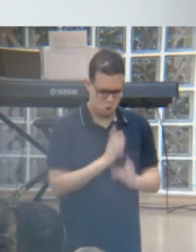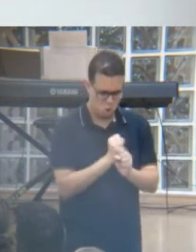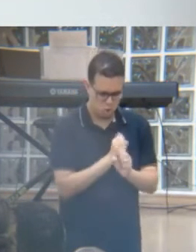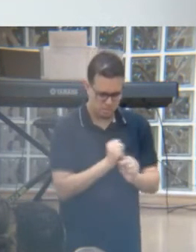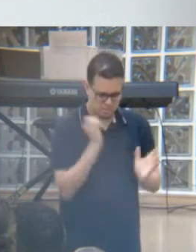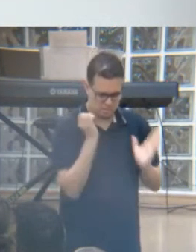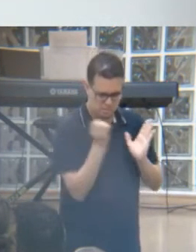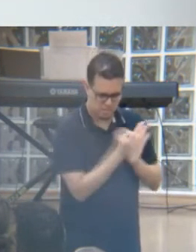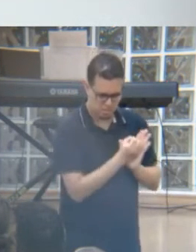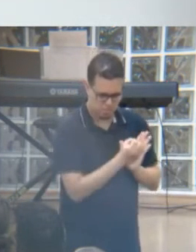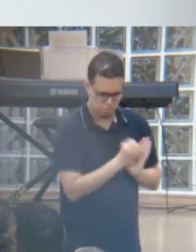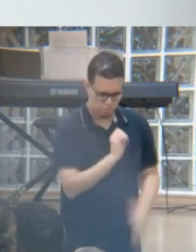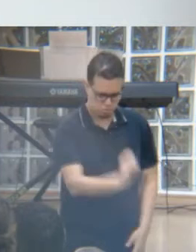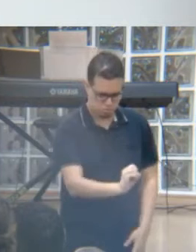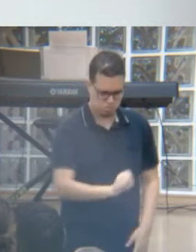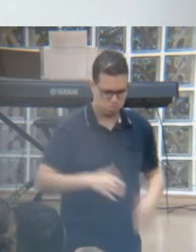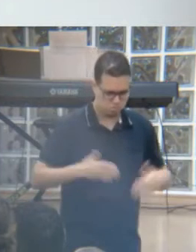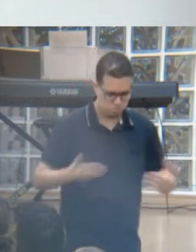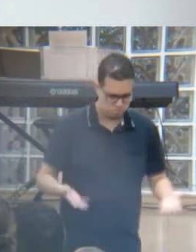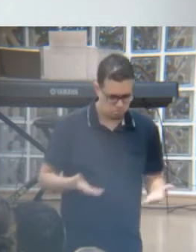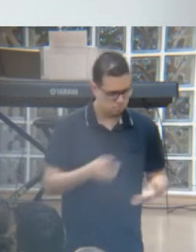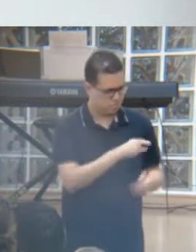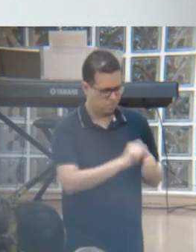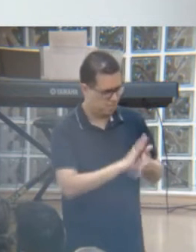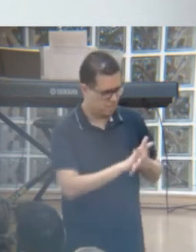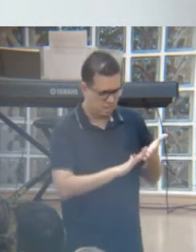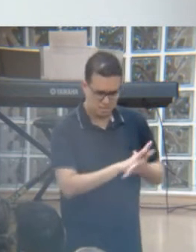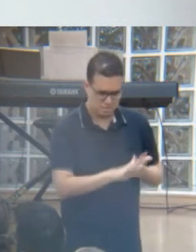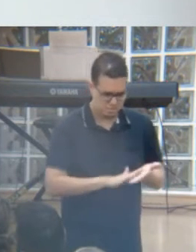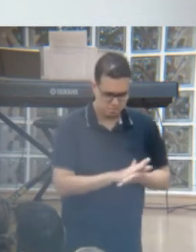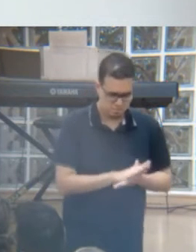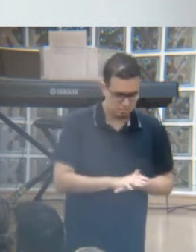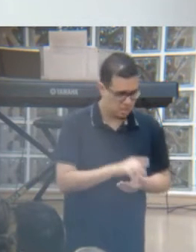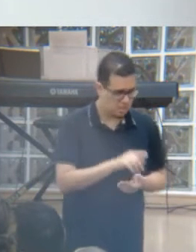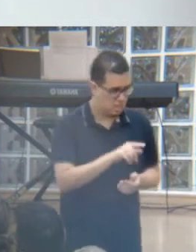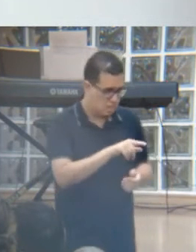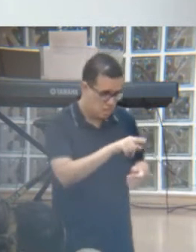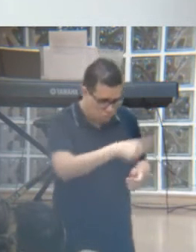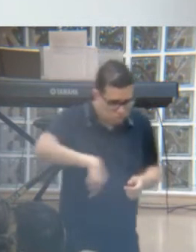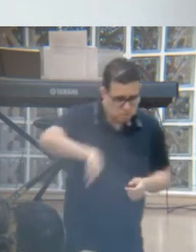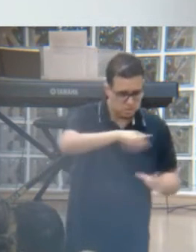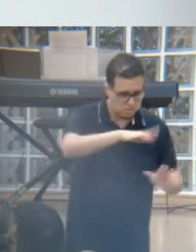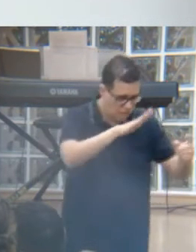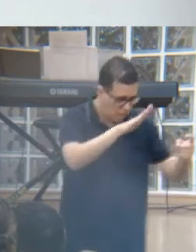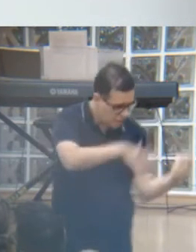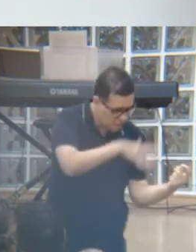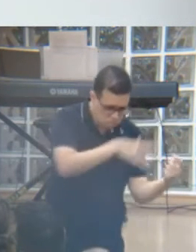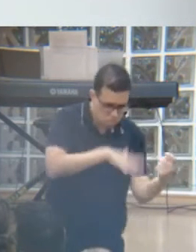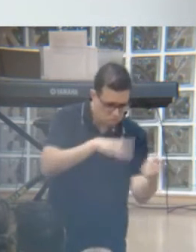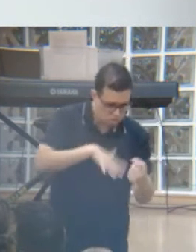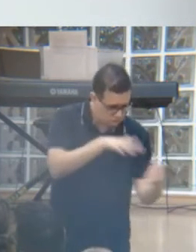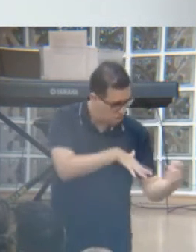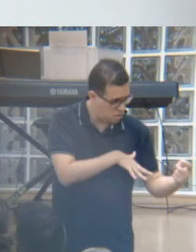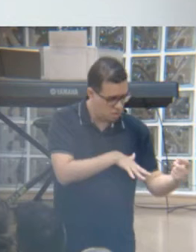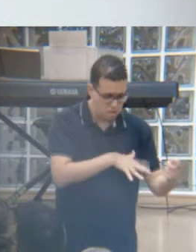Tornem-se semelhante a eles os que o servem, os que o adoram, os que o invocam.